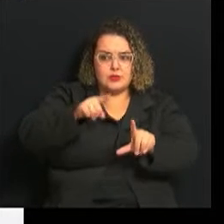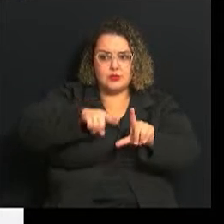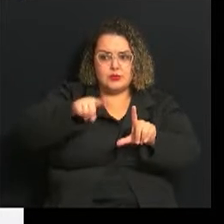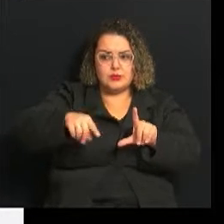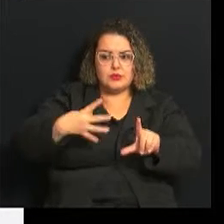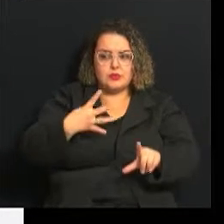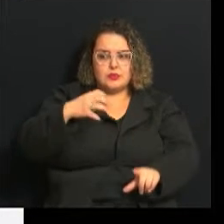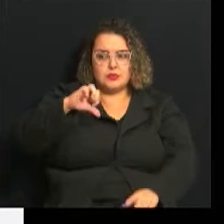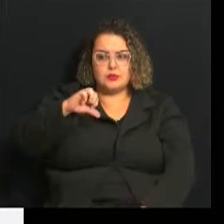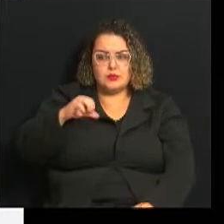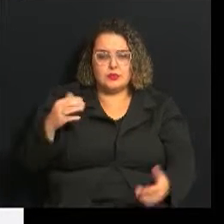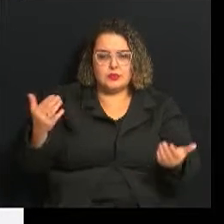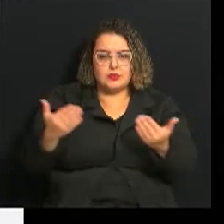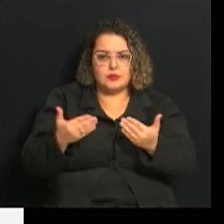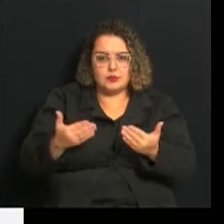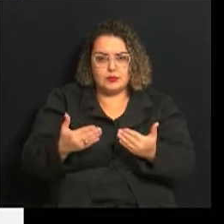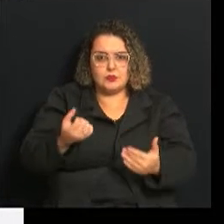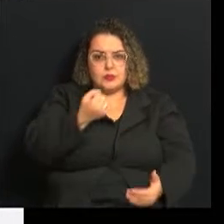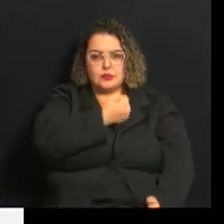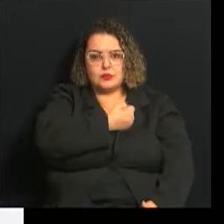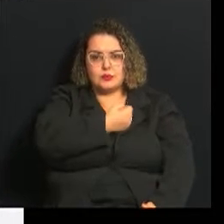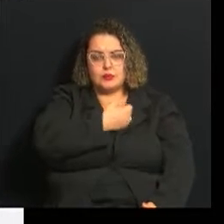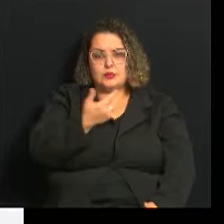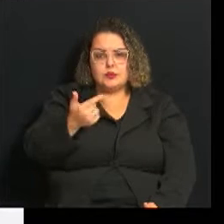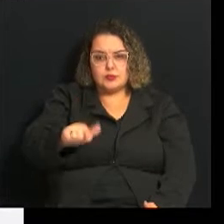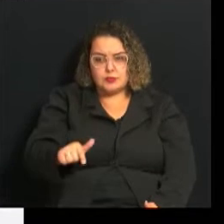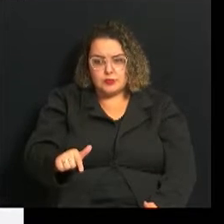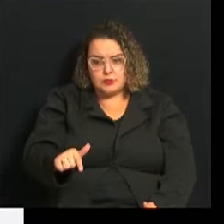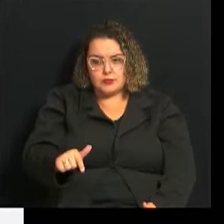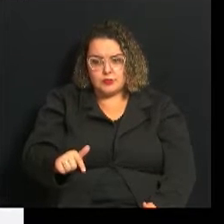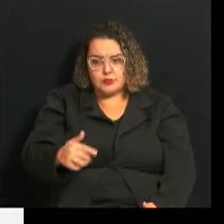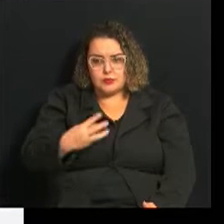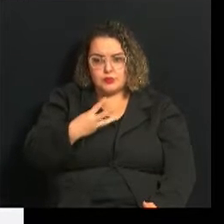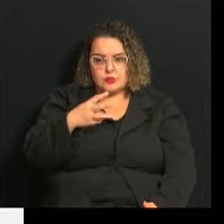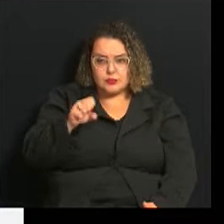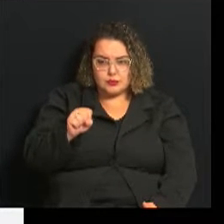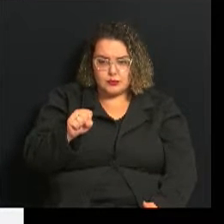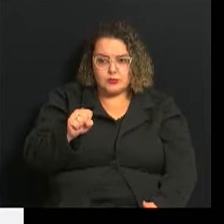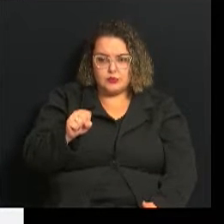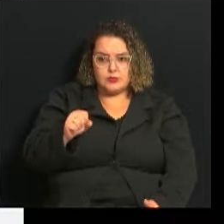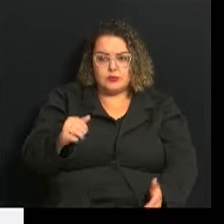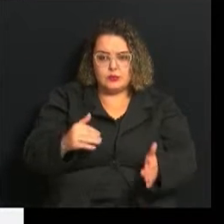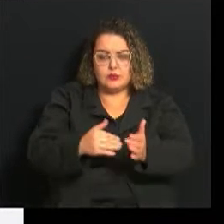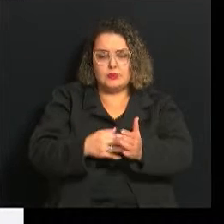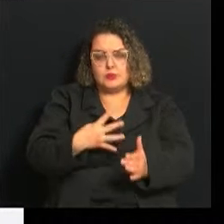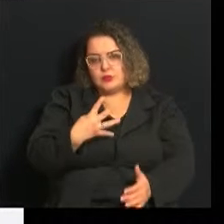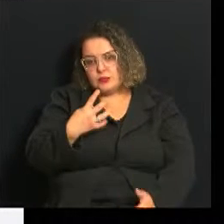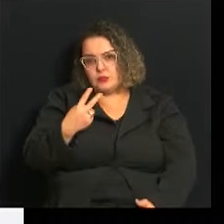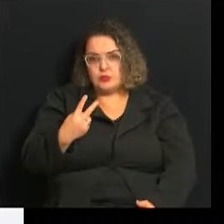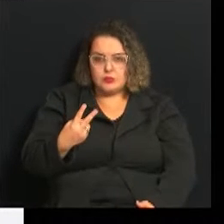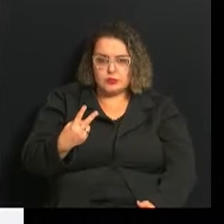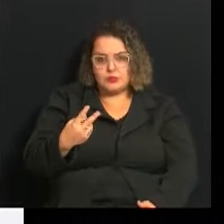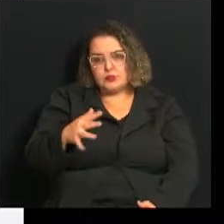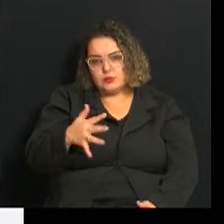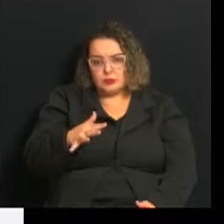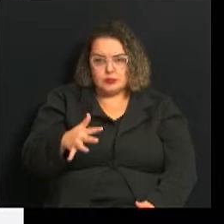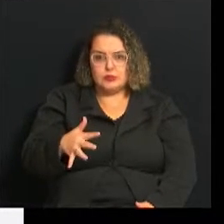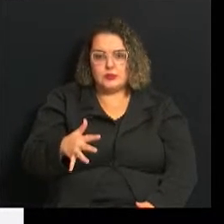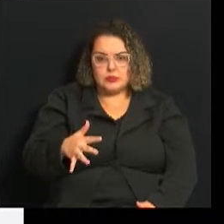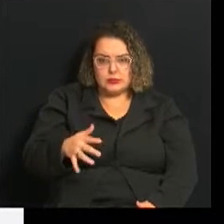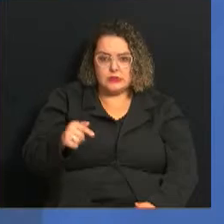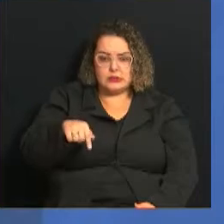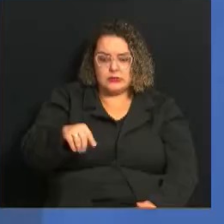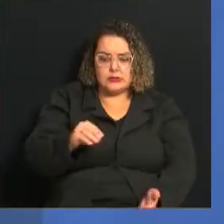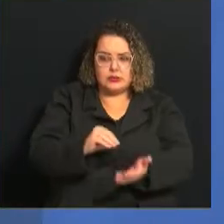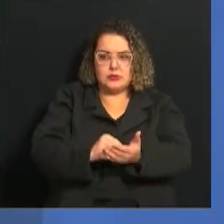e agora esse número tem se mantido entre os 38 e 42, que é esta última semana.